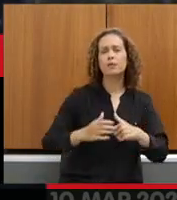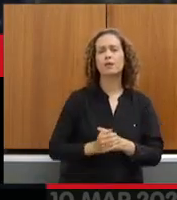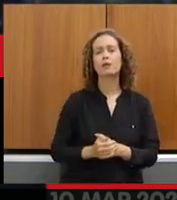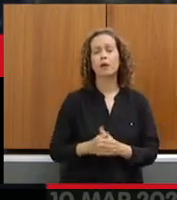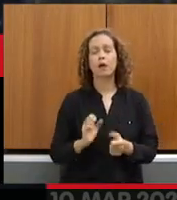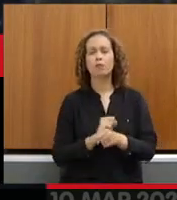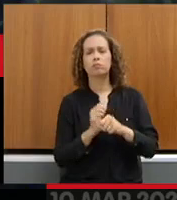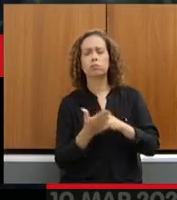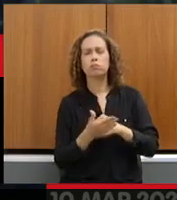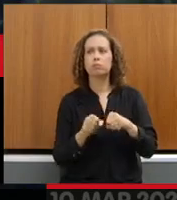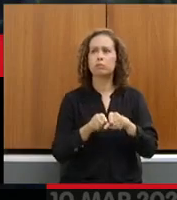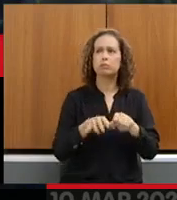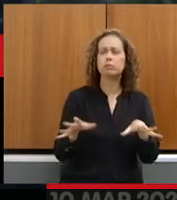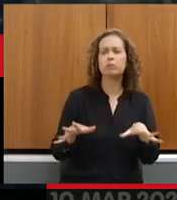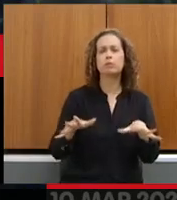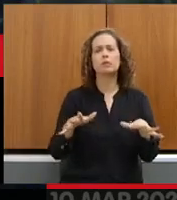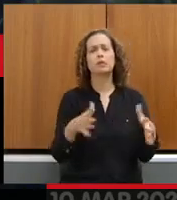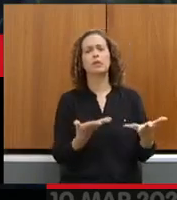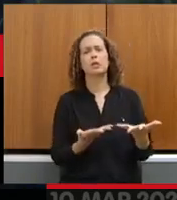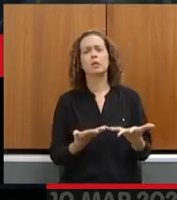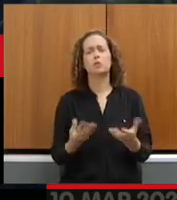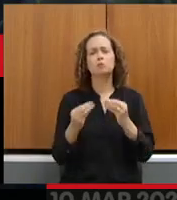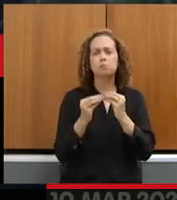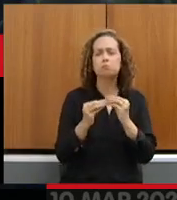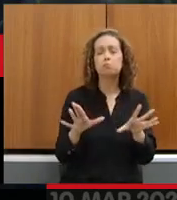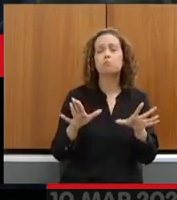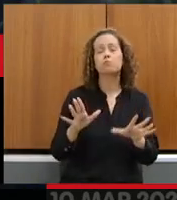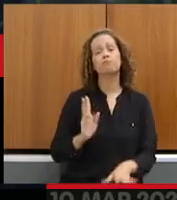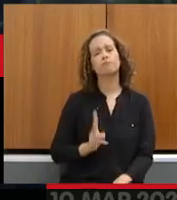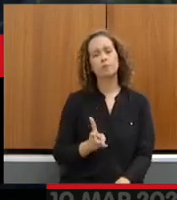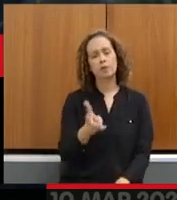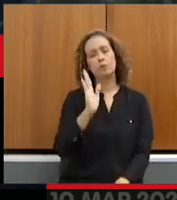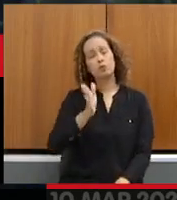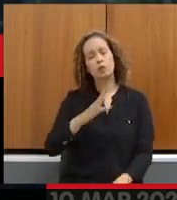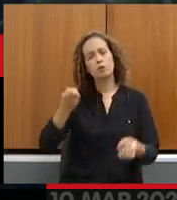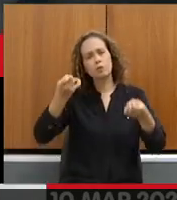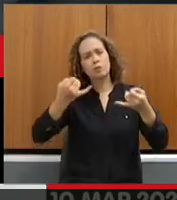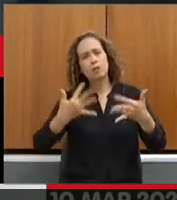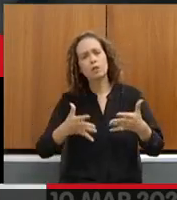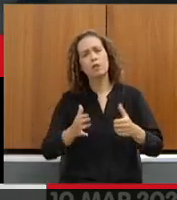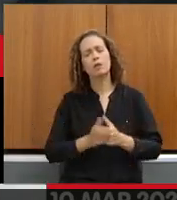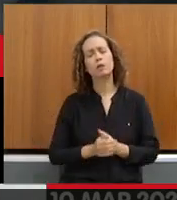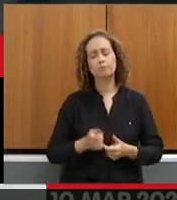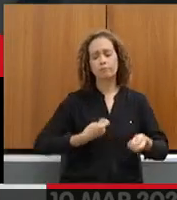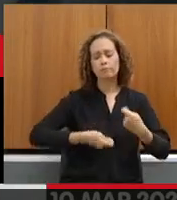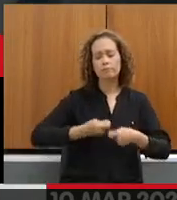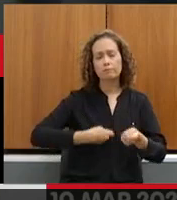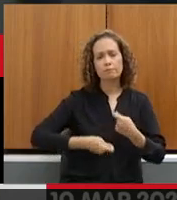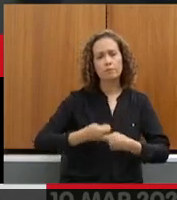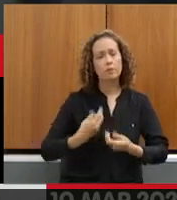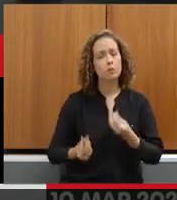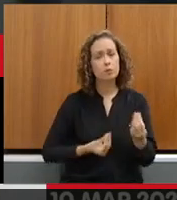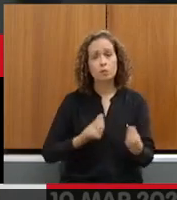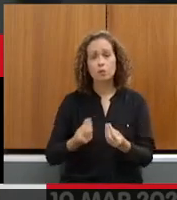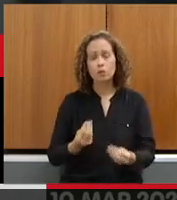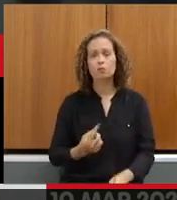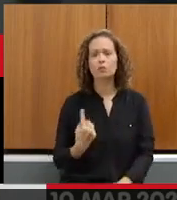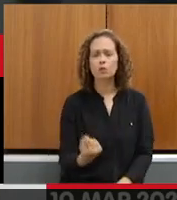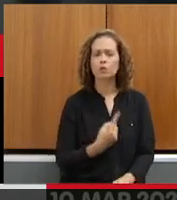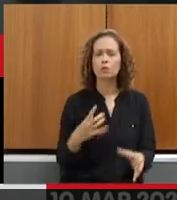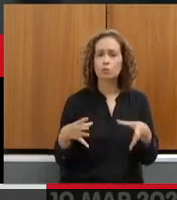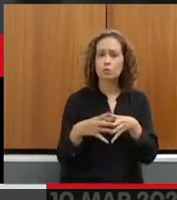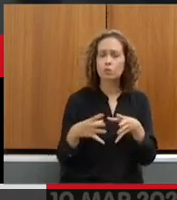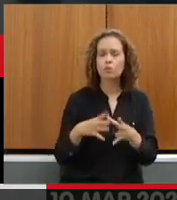de crise eu voltar até caso eu sempre contei do ponto de vista da administração com o nosso grupo que a gente